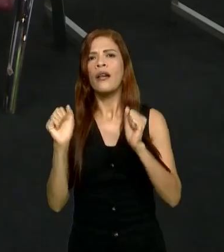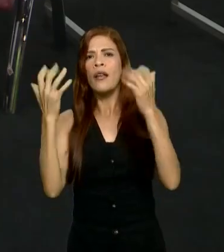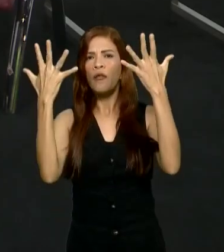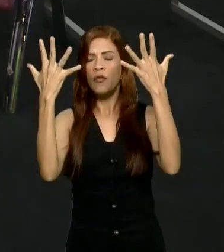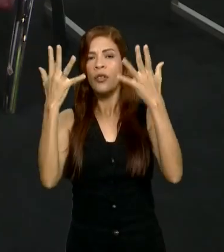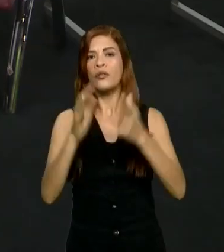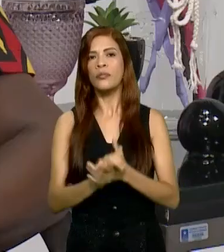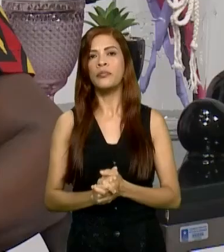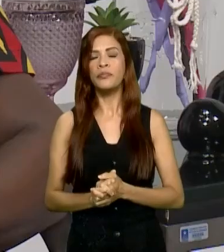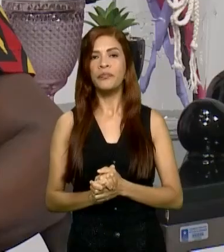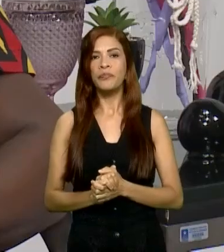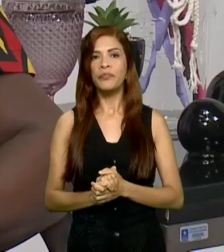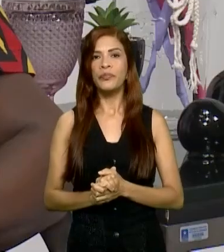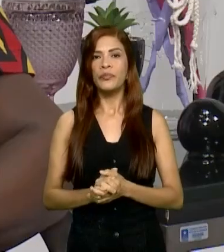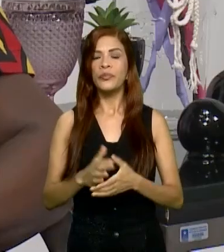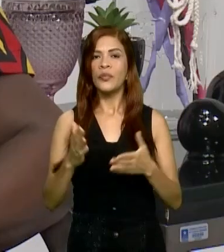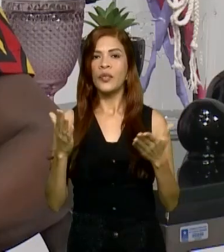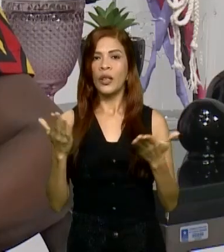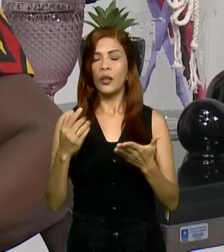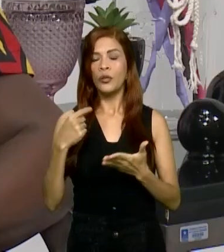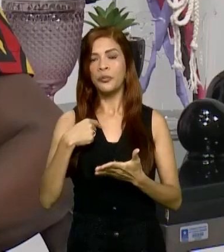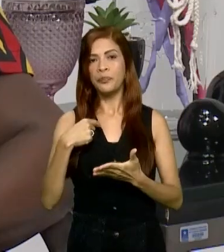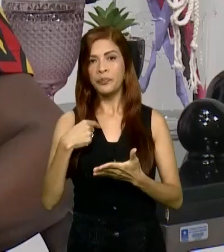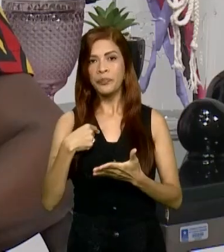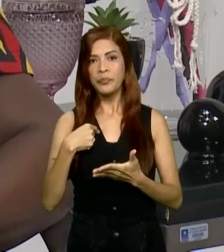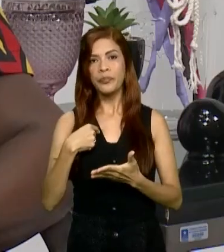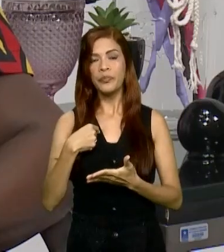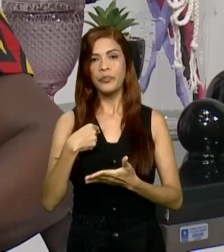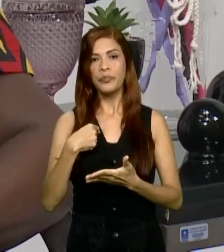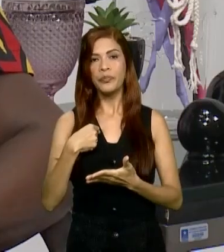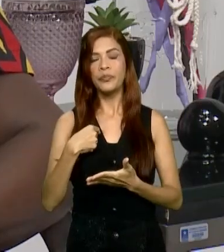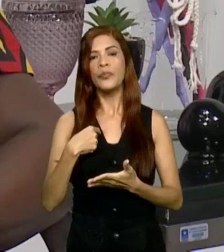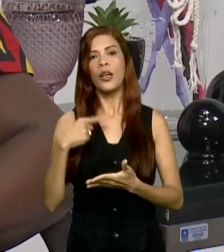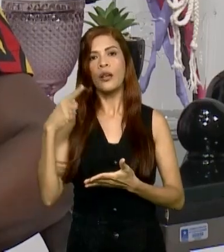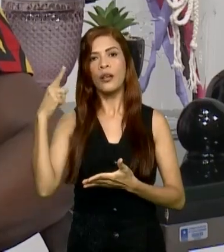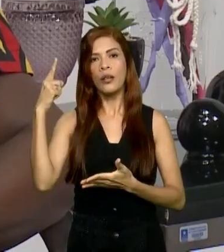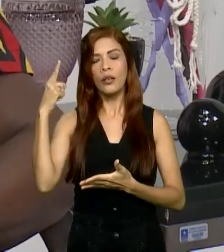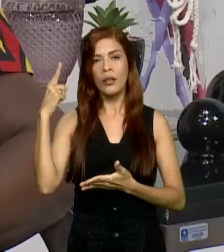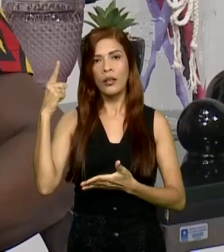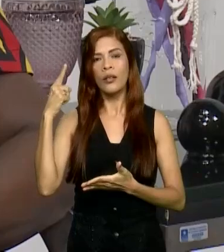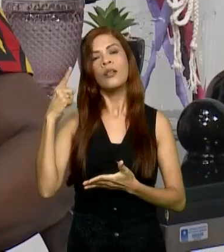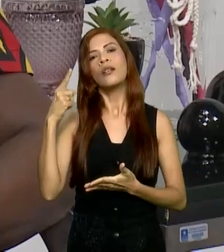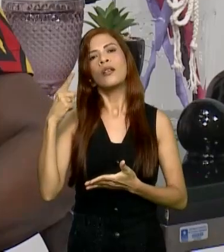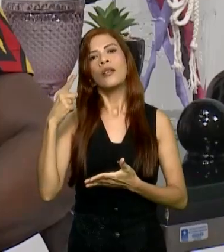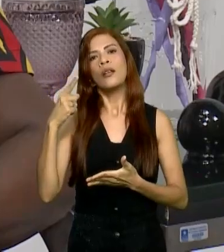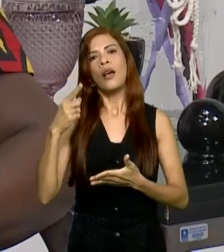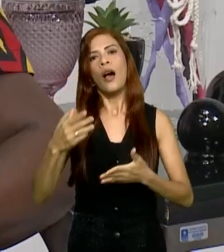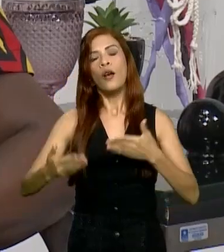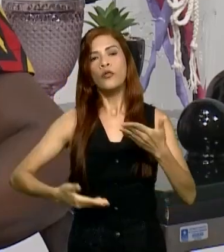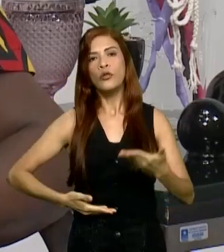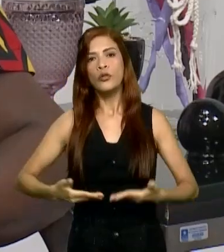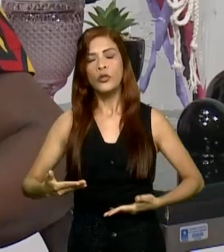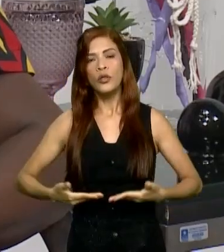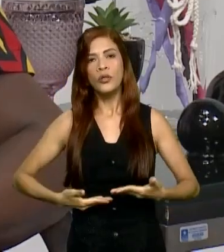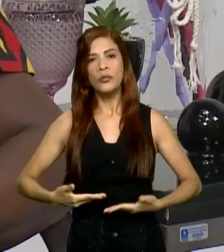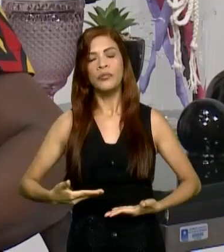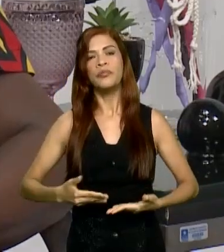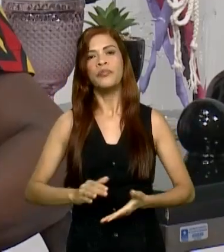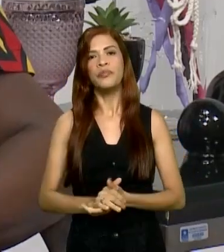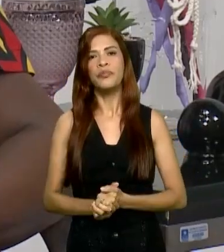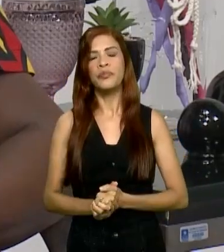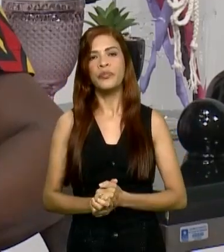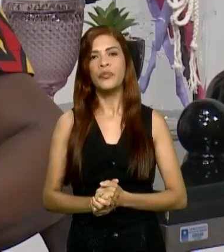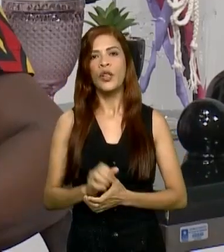E a partir desse momento que eu estava como funcionária das sedes e que surgiu a